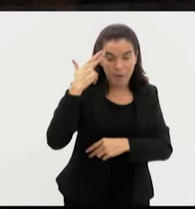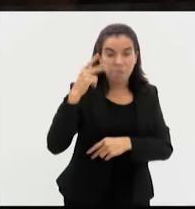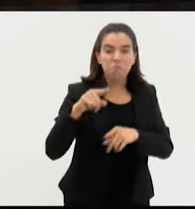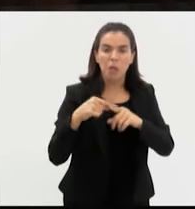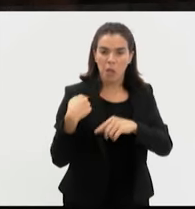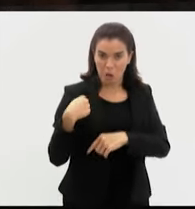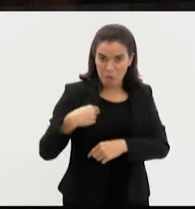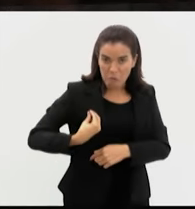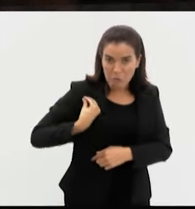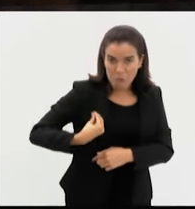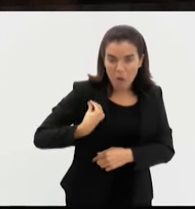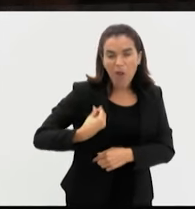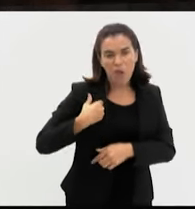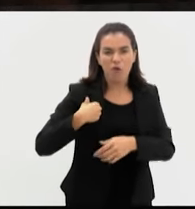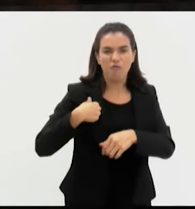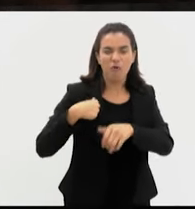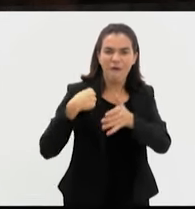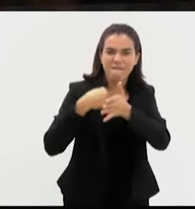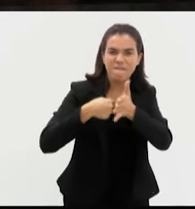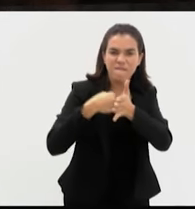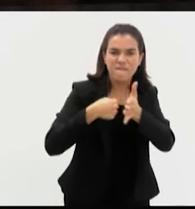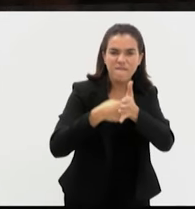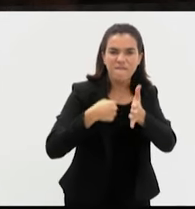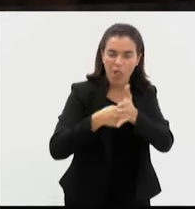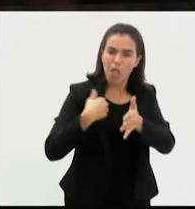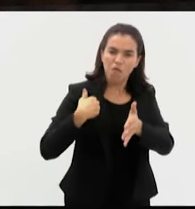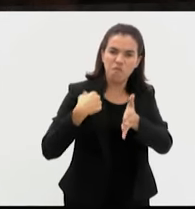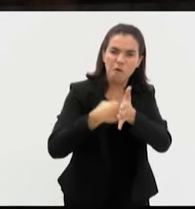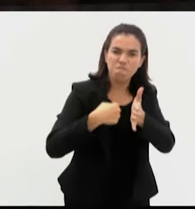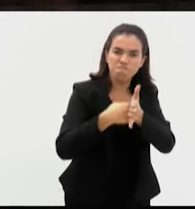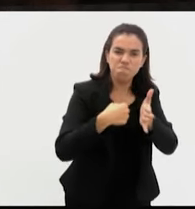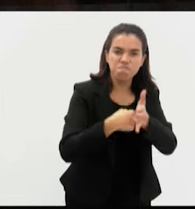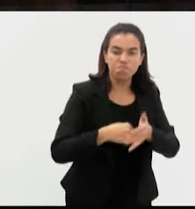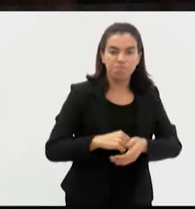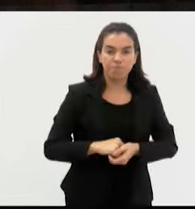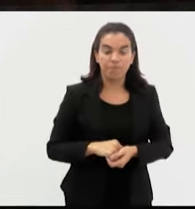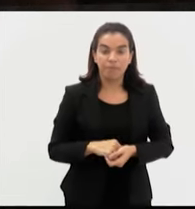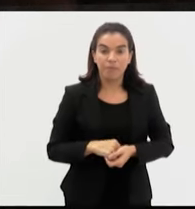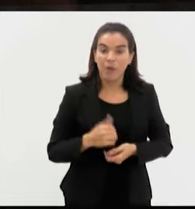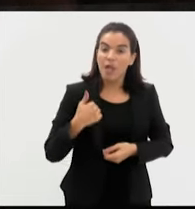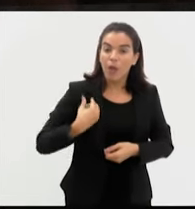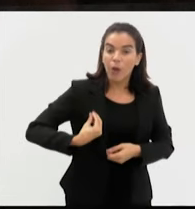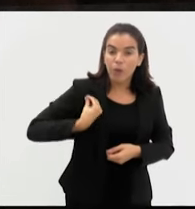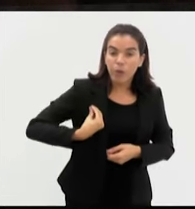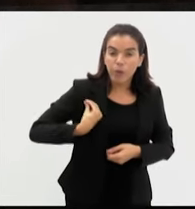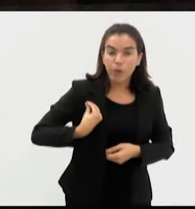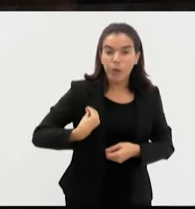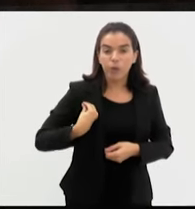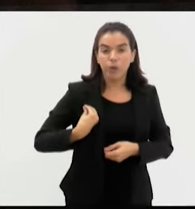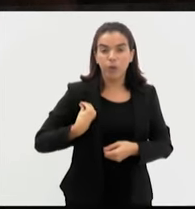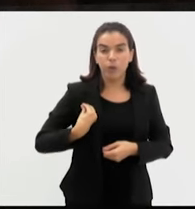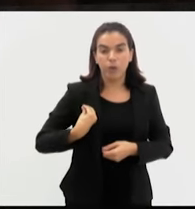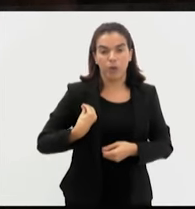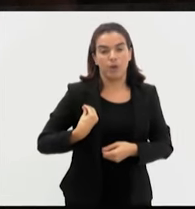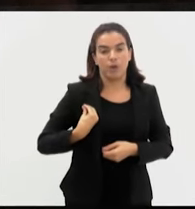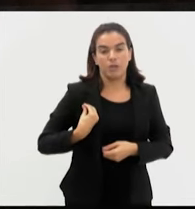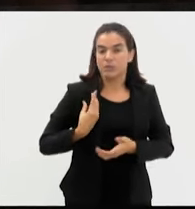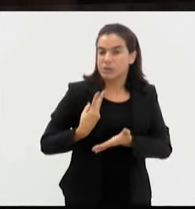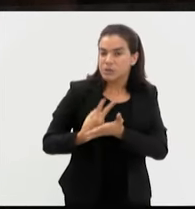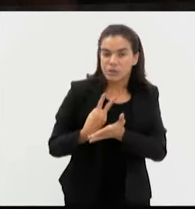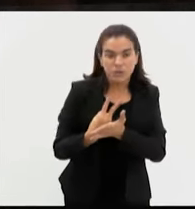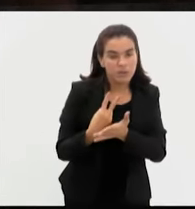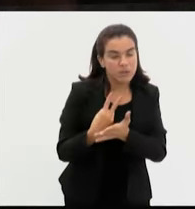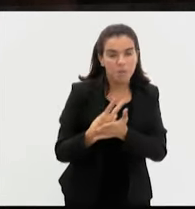estiver aqui eu vou cobrar eu vou cobrar eu vou estar aqui todas as vezes